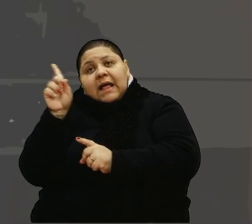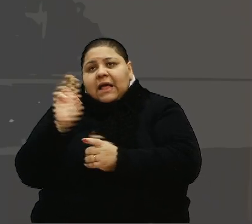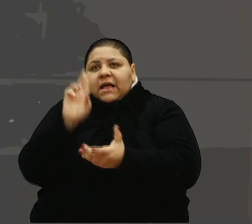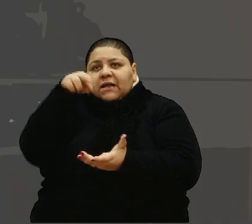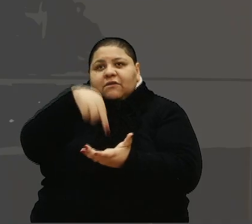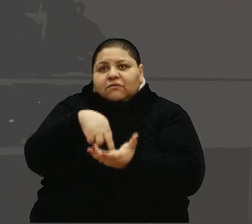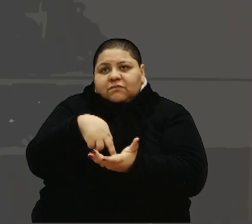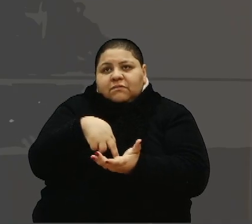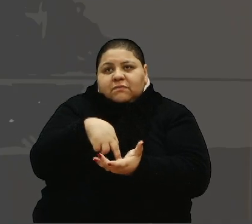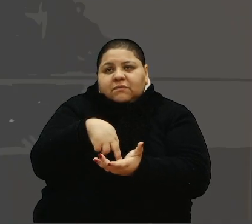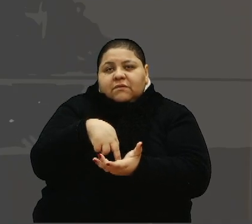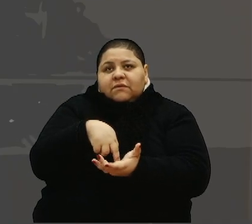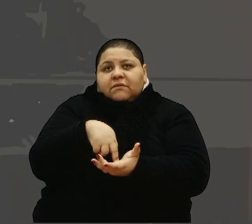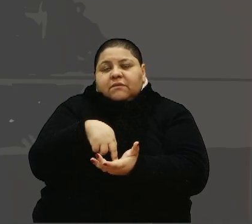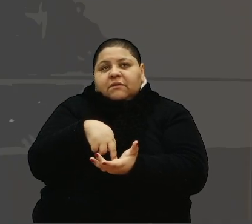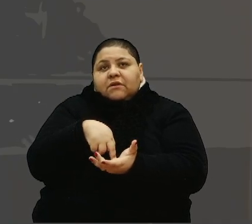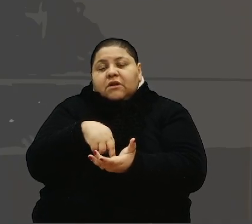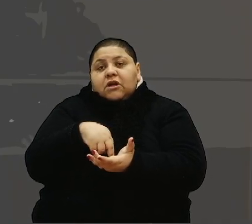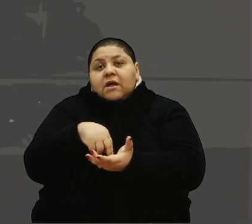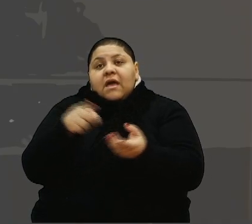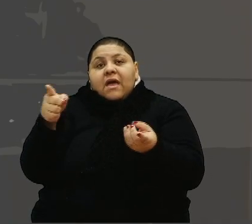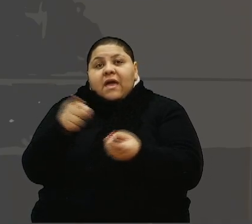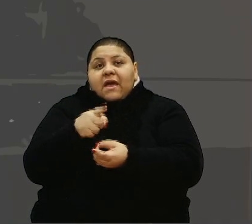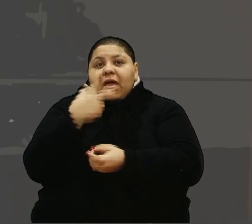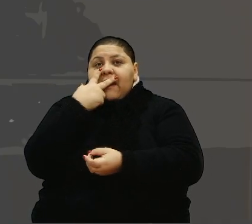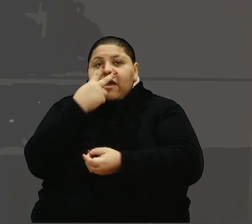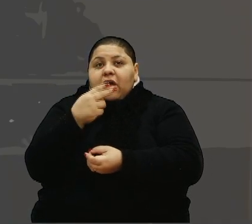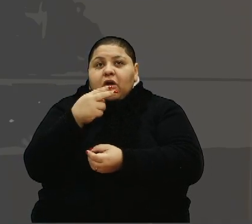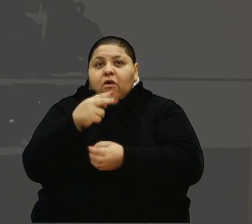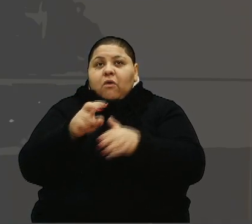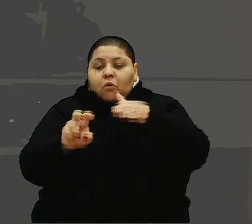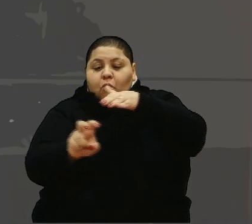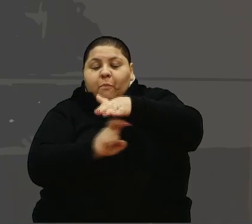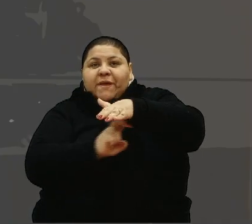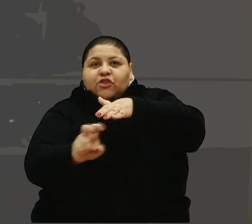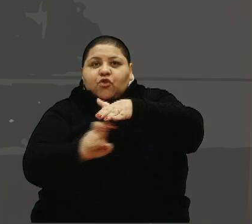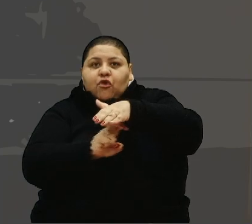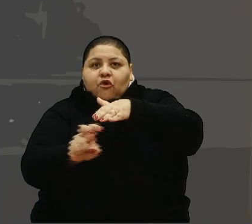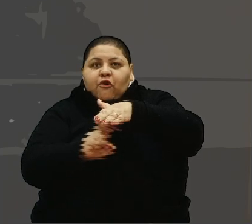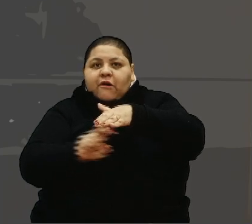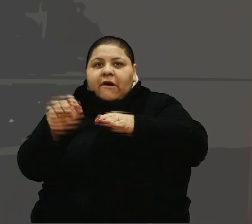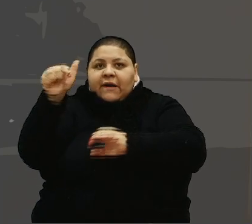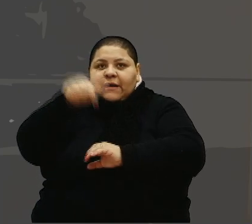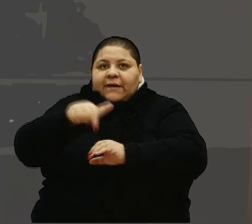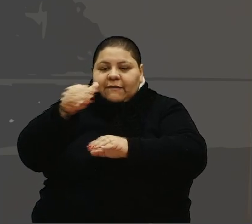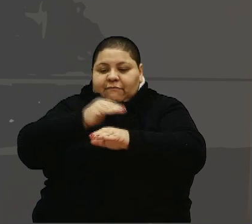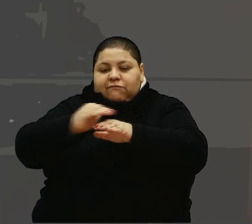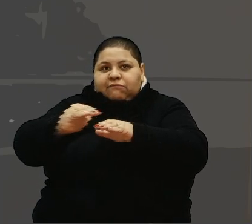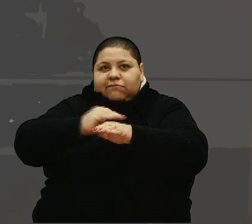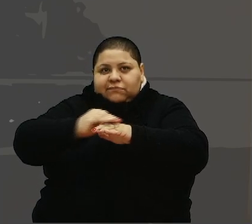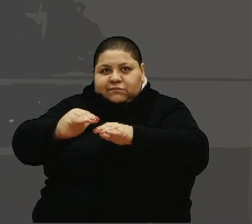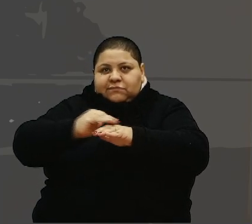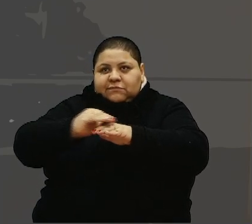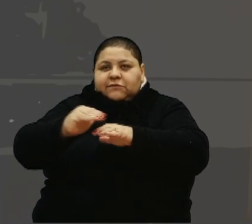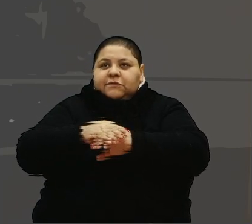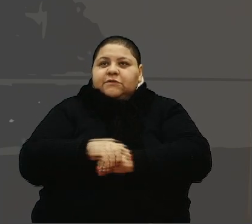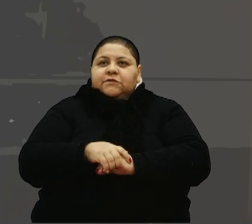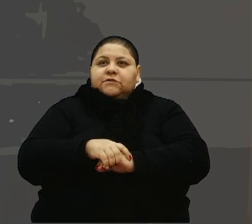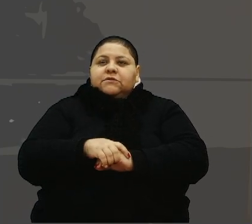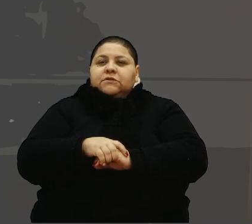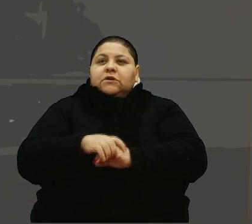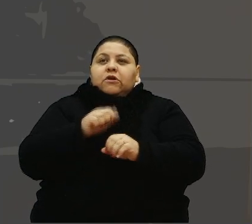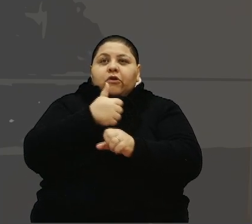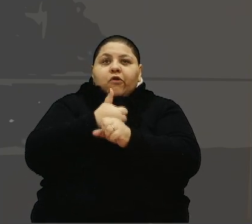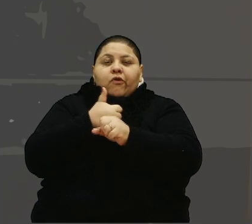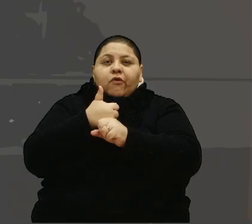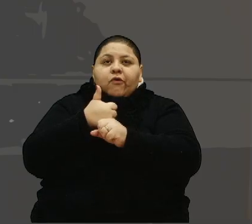não deixa de ser o que nós chamamos um metrô de superfície, que substitui